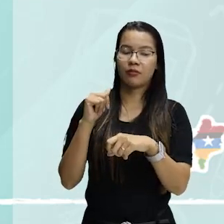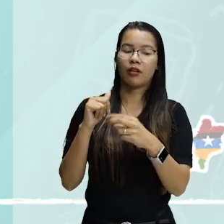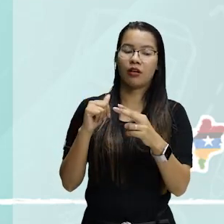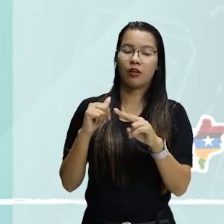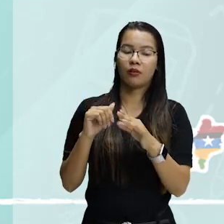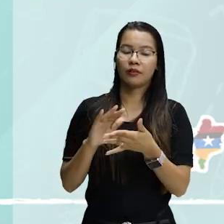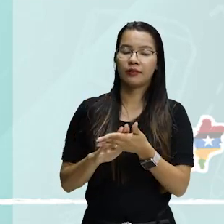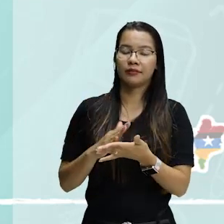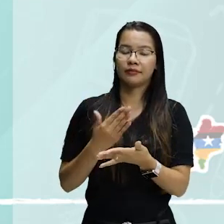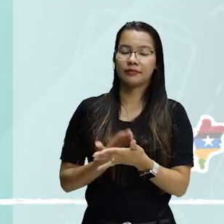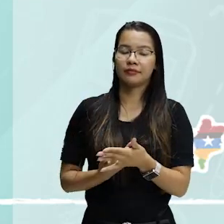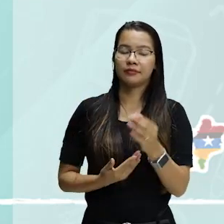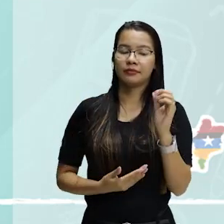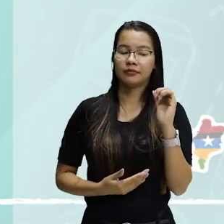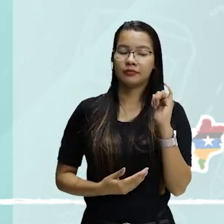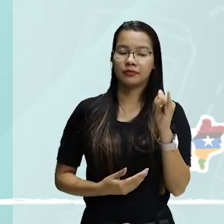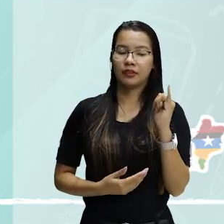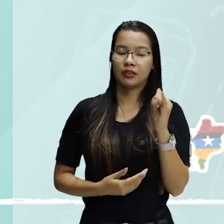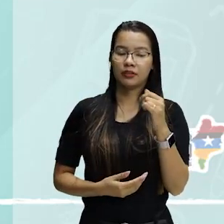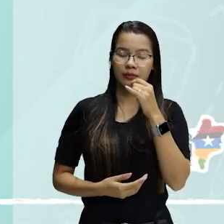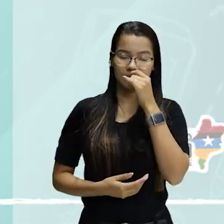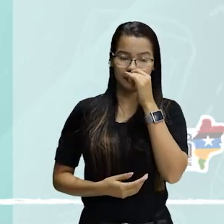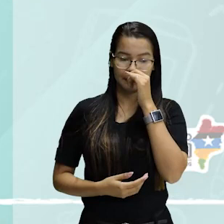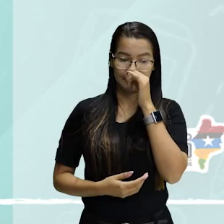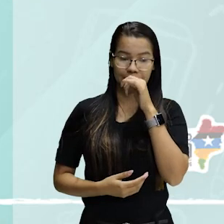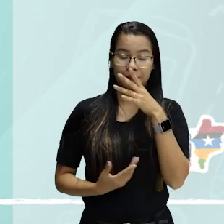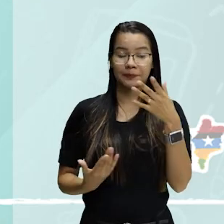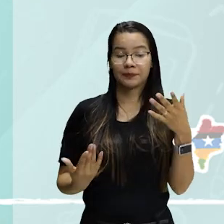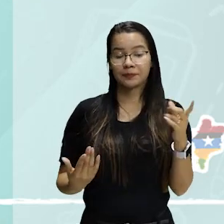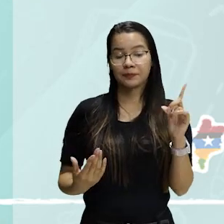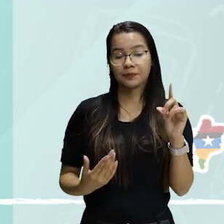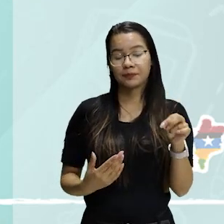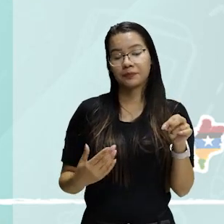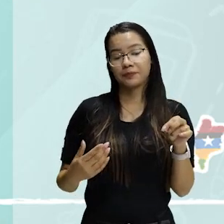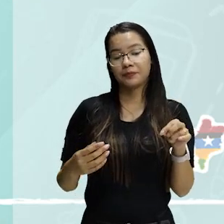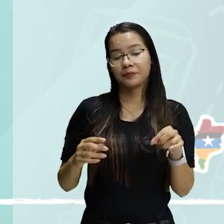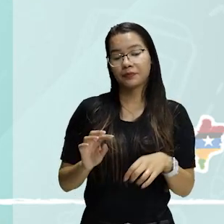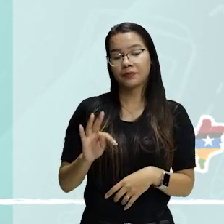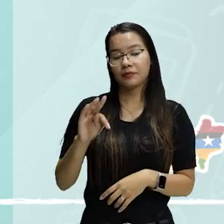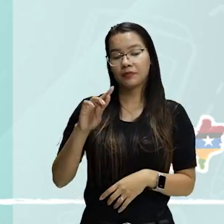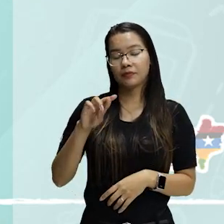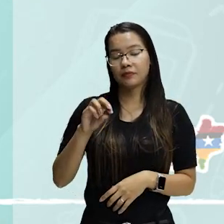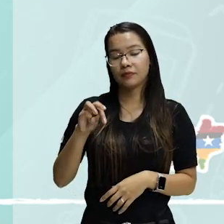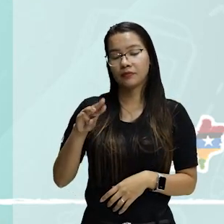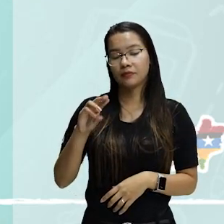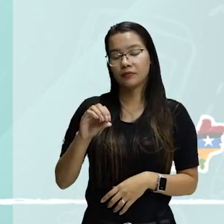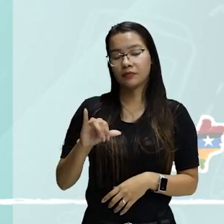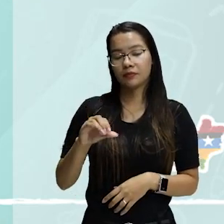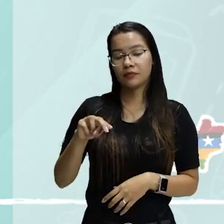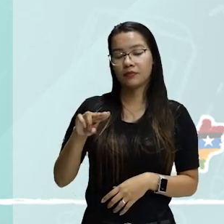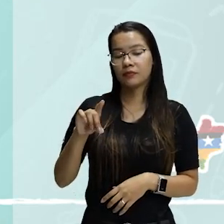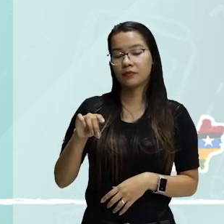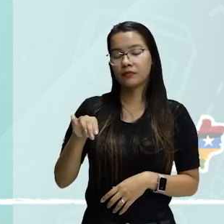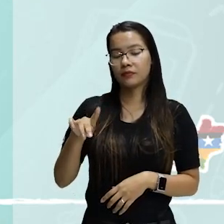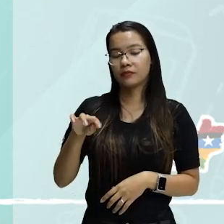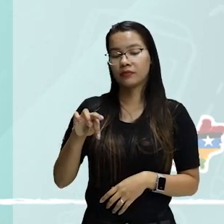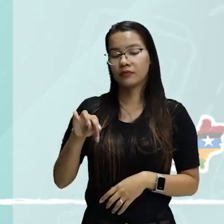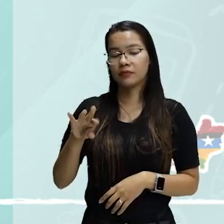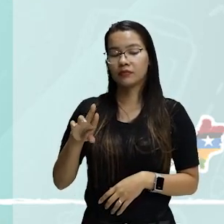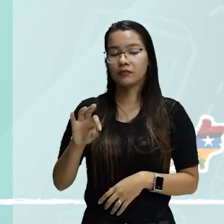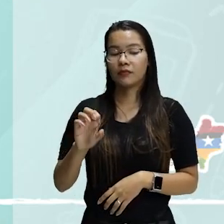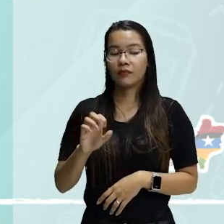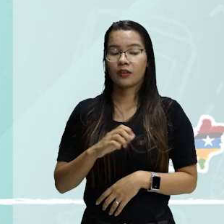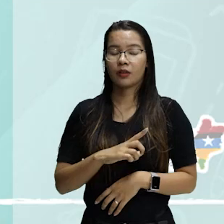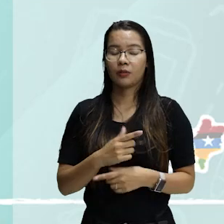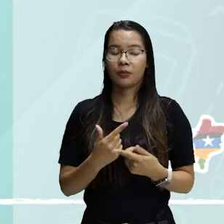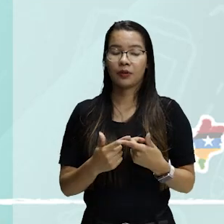ou interpelar o falante. Trata-se de um termo independente, visto que não possui relação